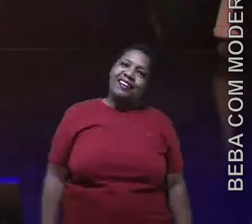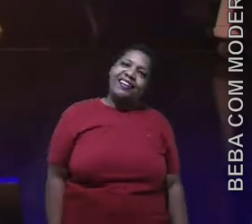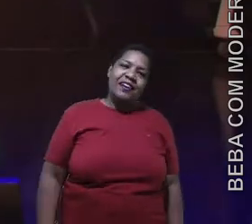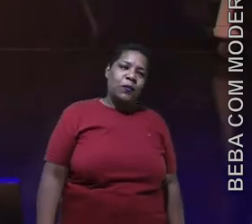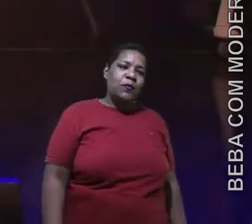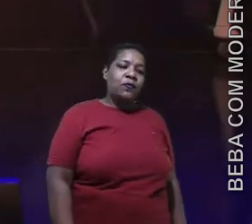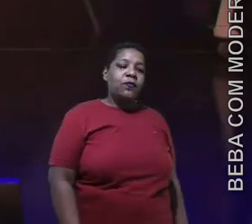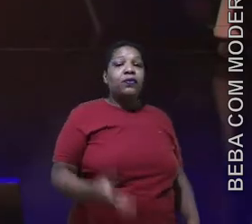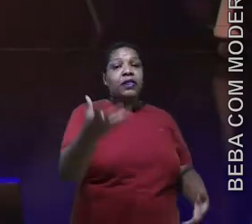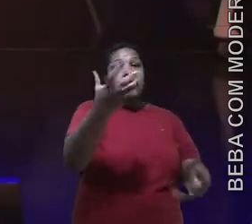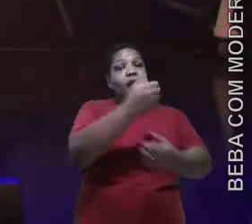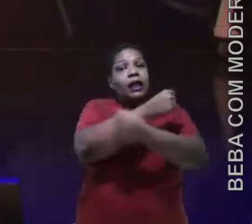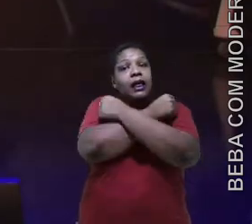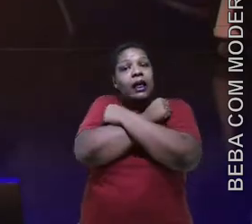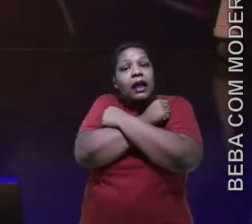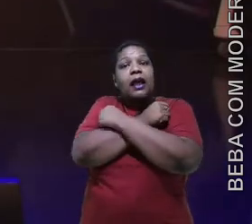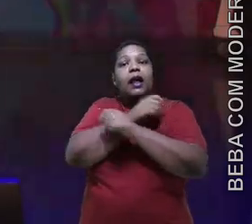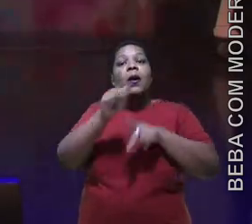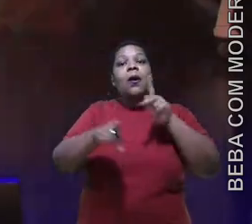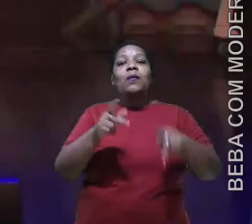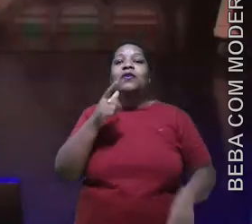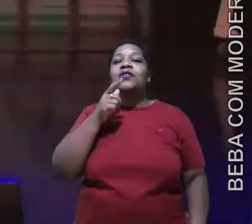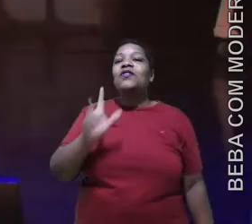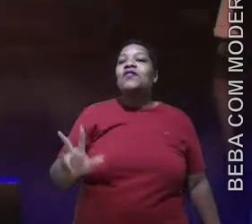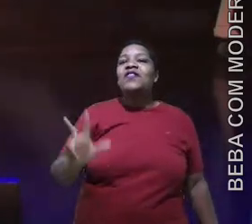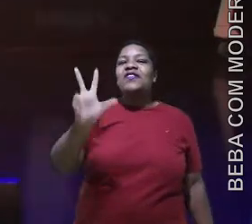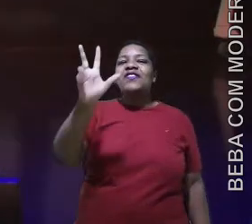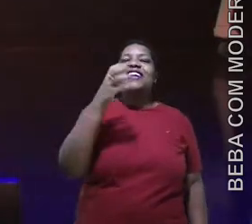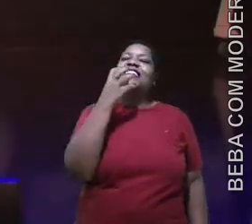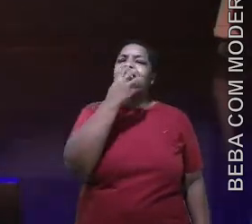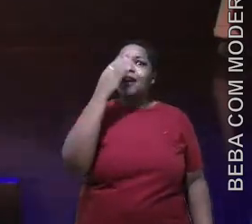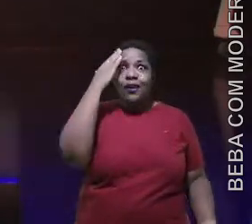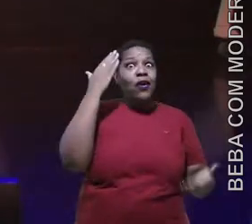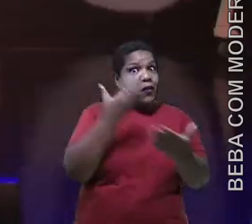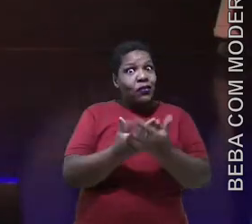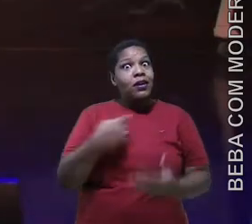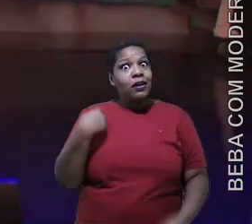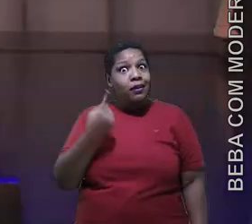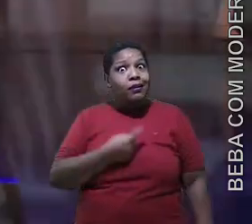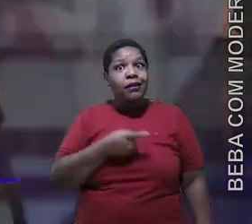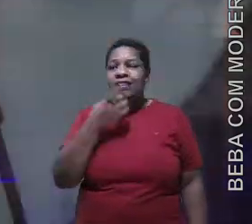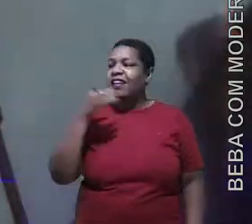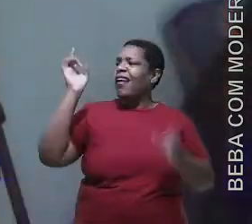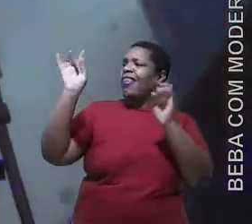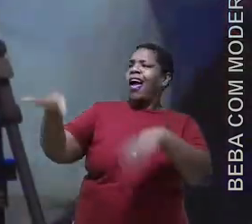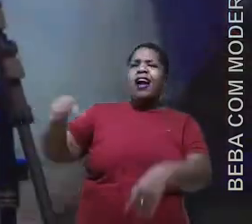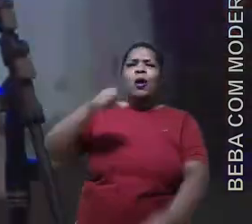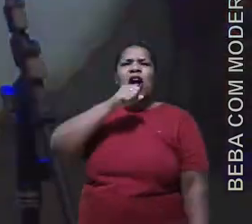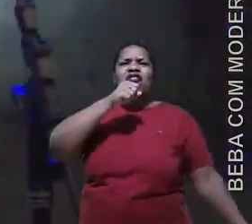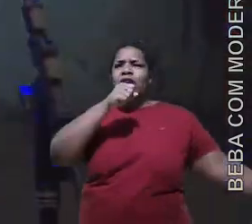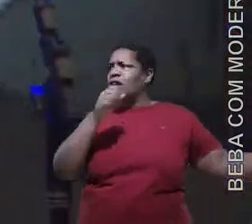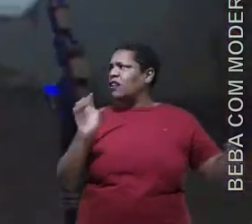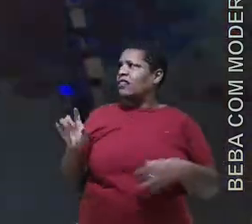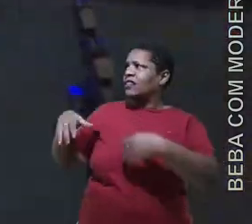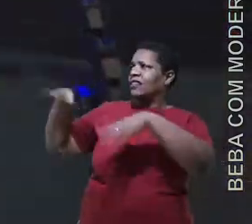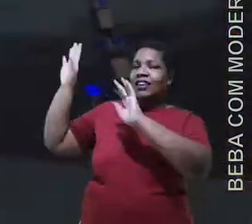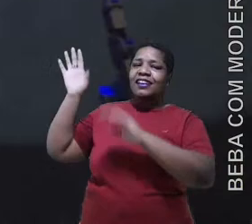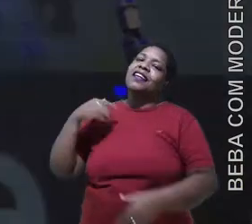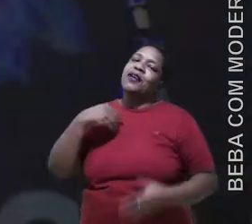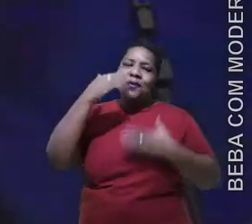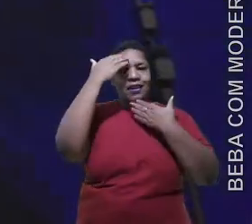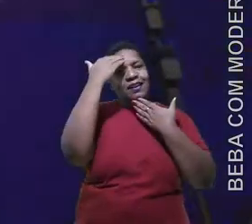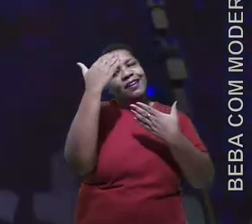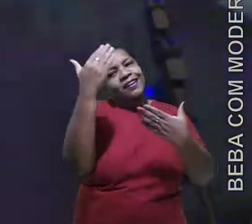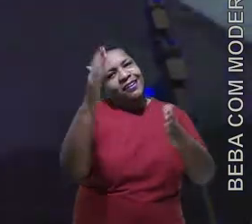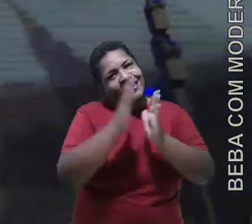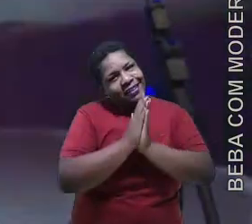linda de morrer quero também manda um abraço para o povo da favela que confirma a gente assim o Largo microfone não amor